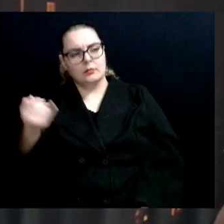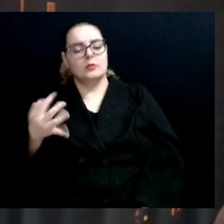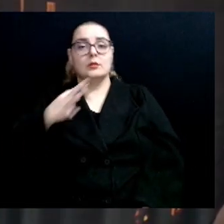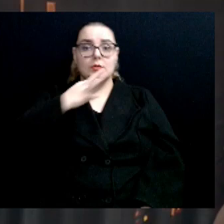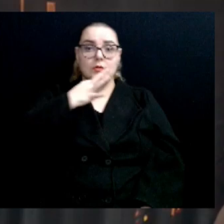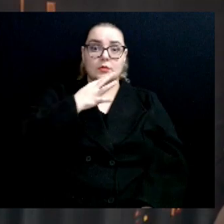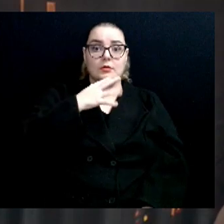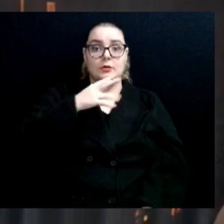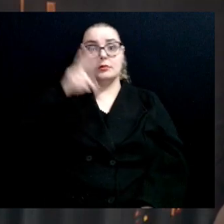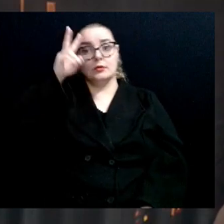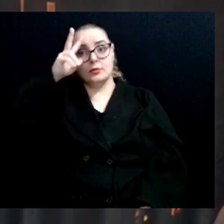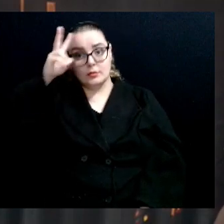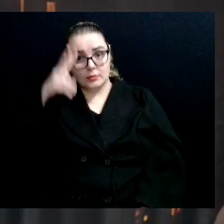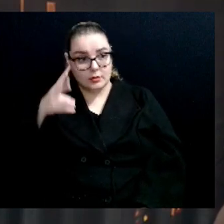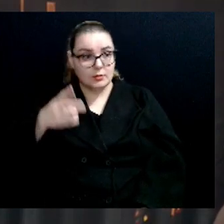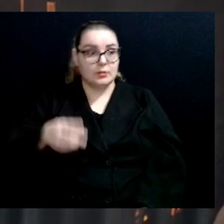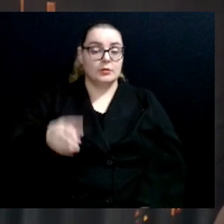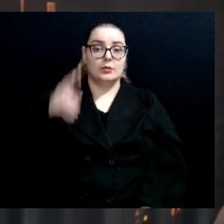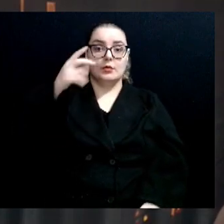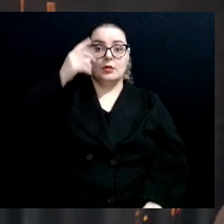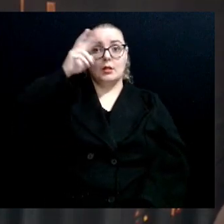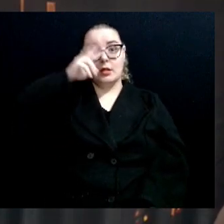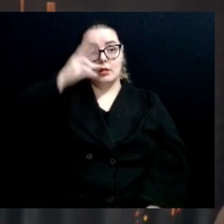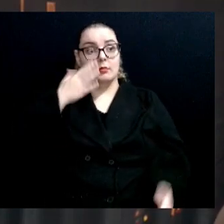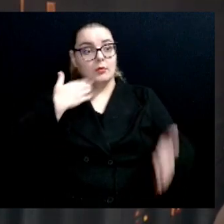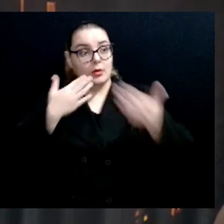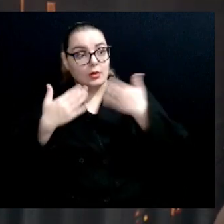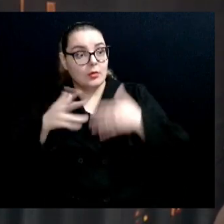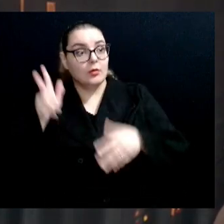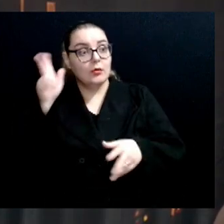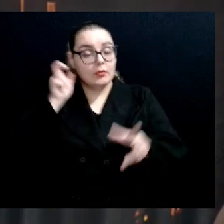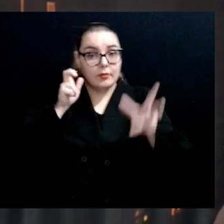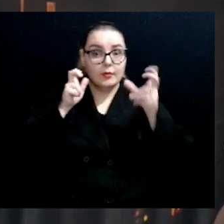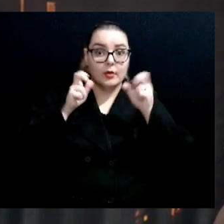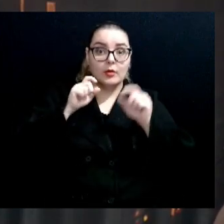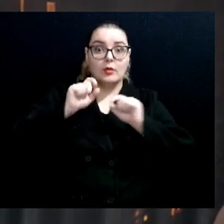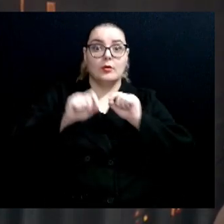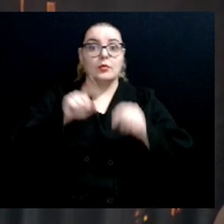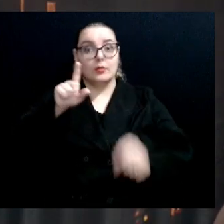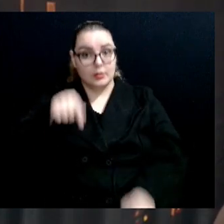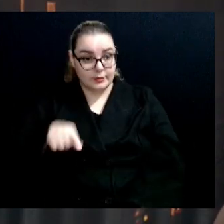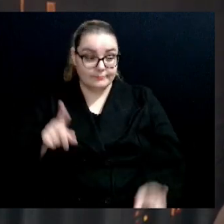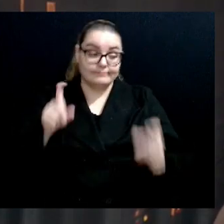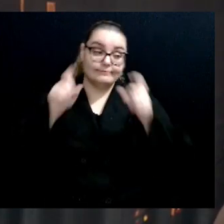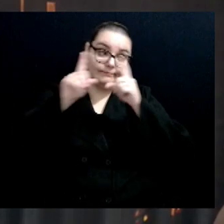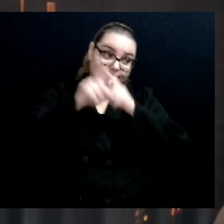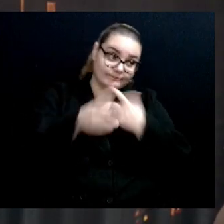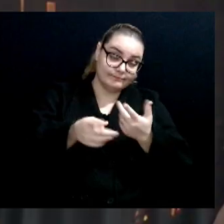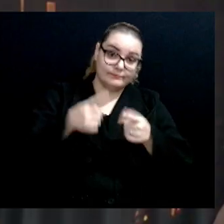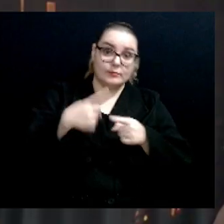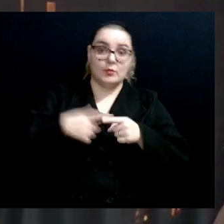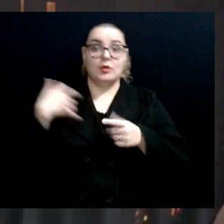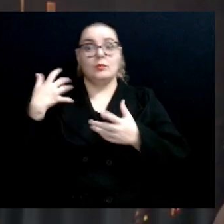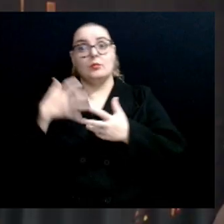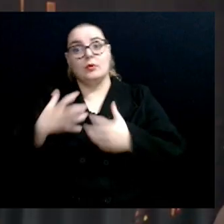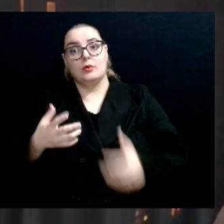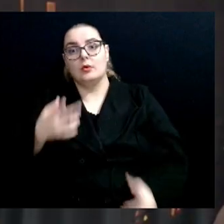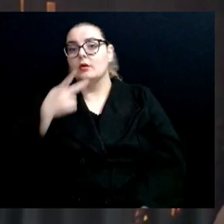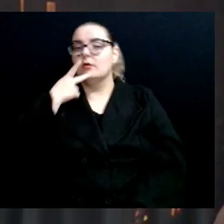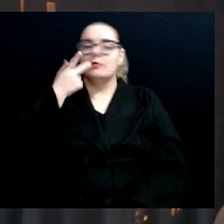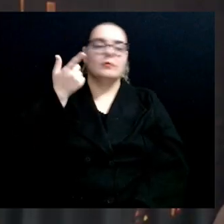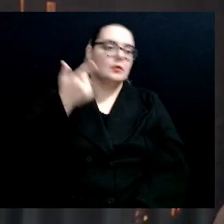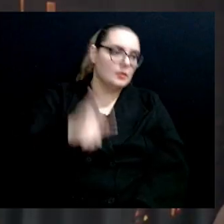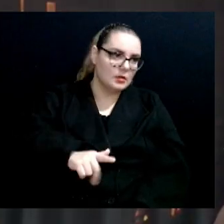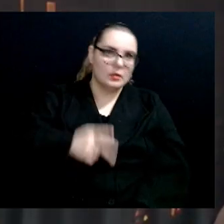gente retomar, conversar, ouvir, o que é também difícil, porque a pessoa idosa ela vai repetir muitas vezes a